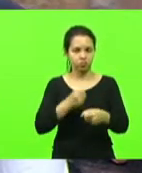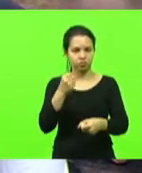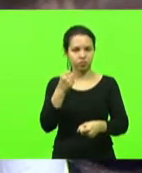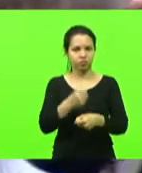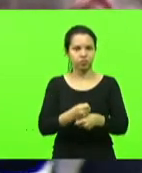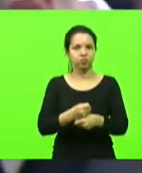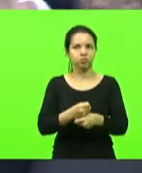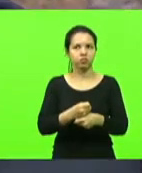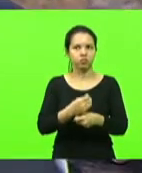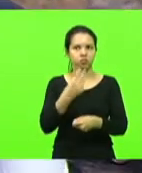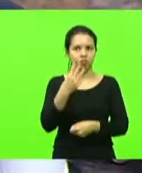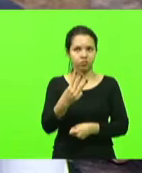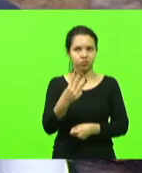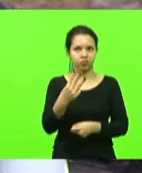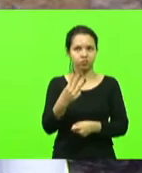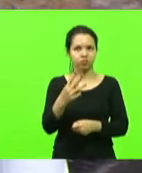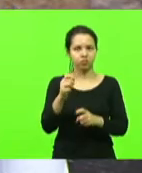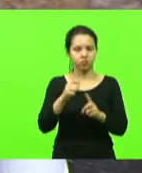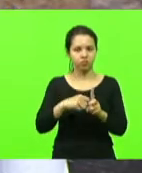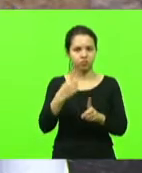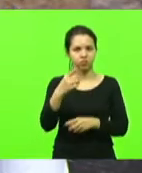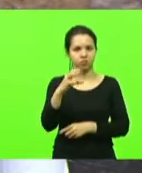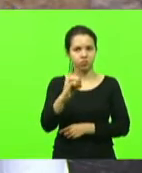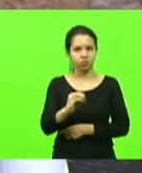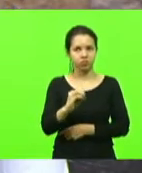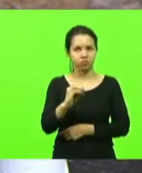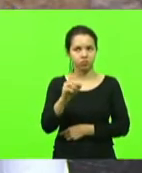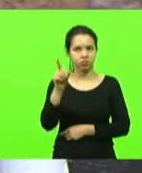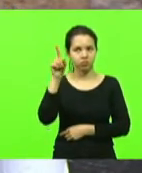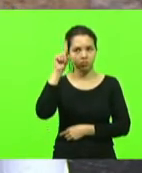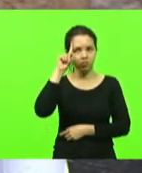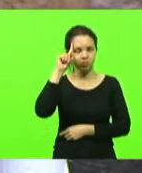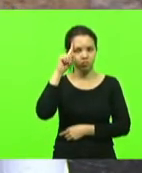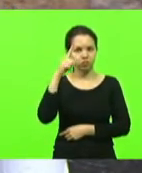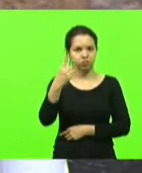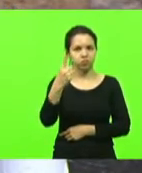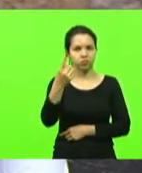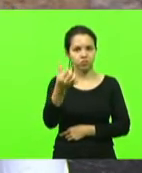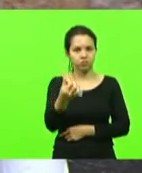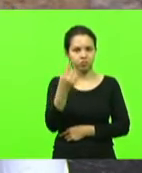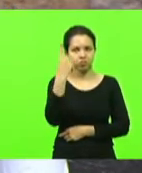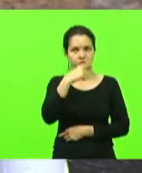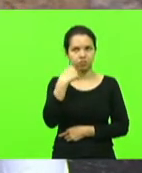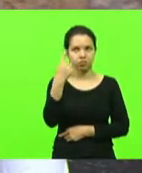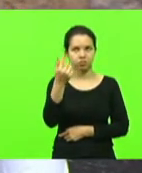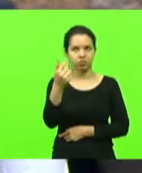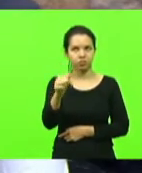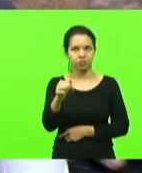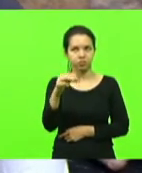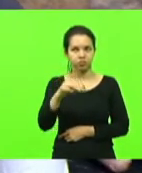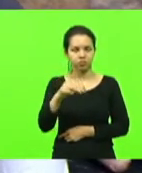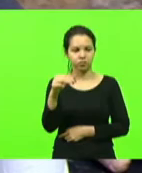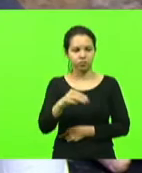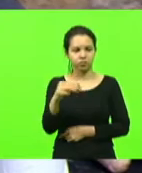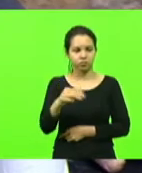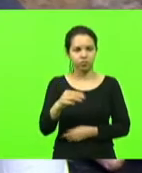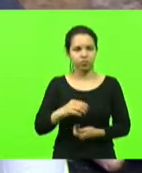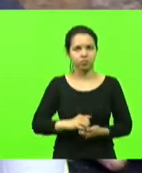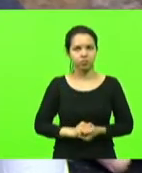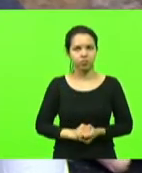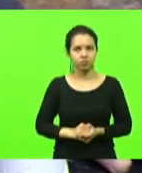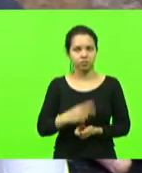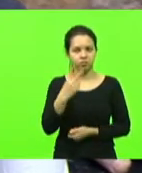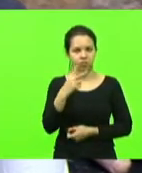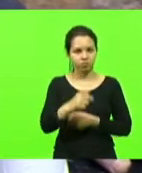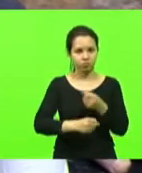2 anos, 3 meses, 10 dias e 16 horas e 17 minutos. 2 anos, 3